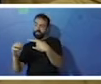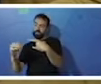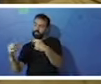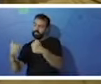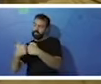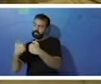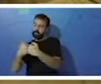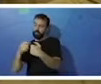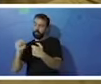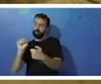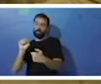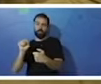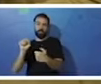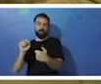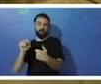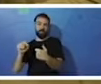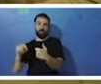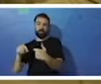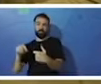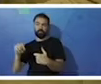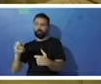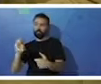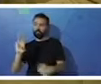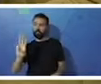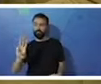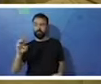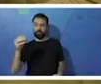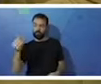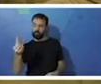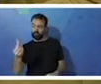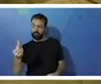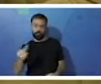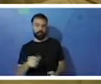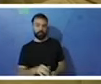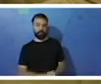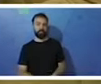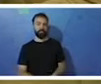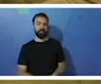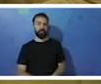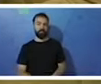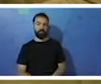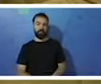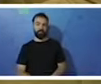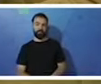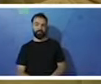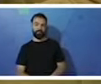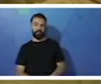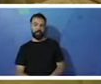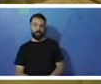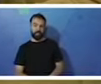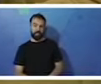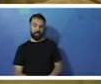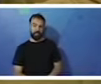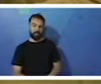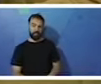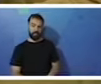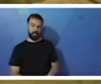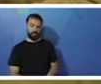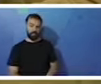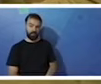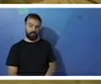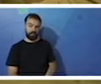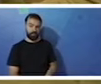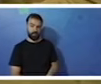mais próximo. Eu nunca posso passar, tá bom? Ah, vou colocar o 40, só passou 2, mas não